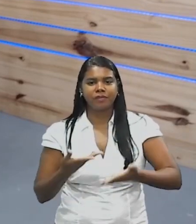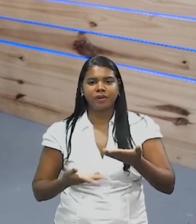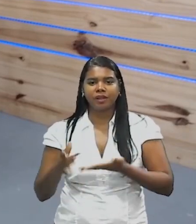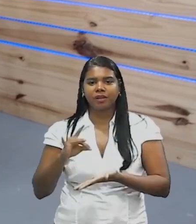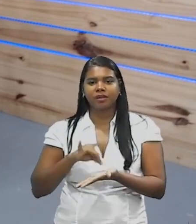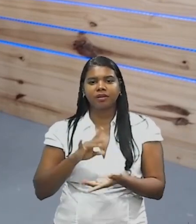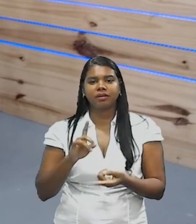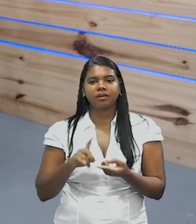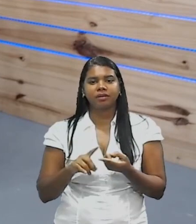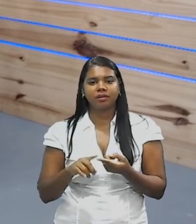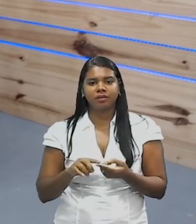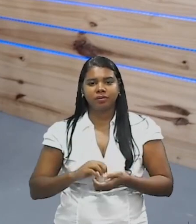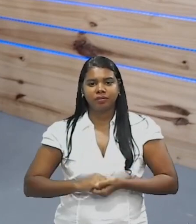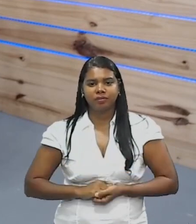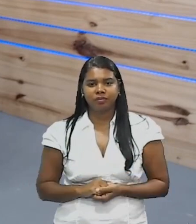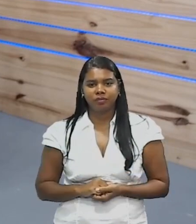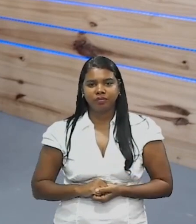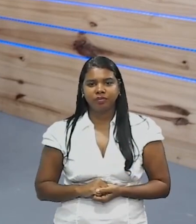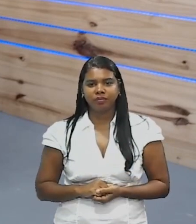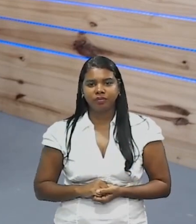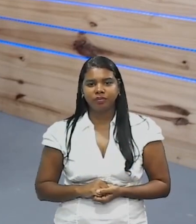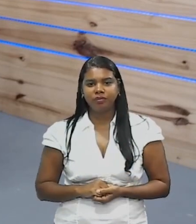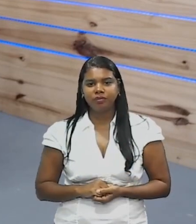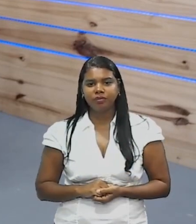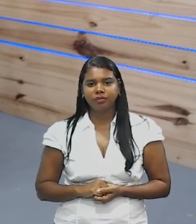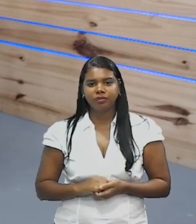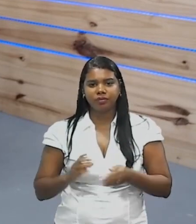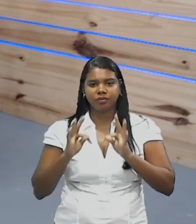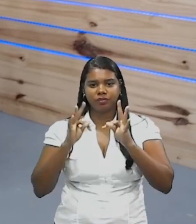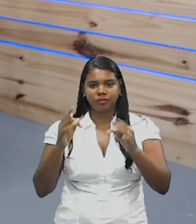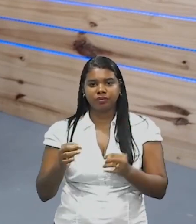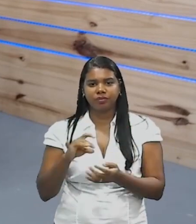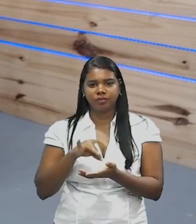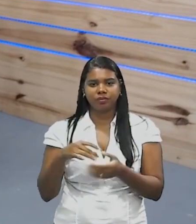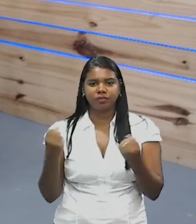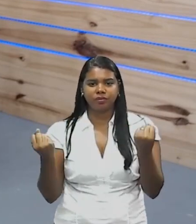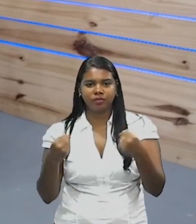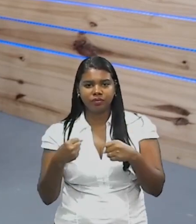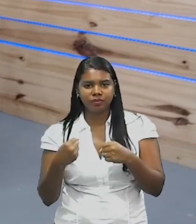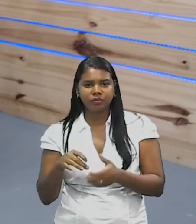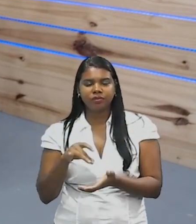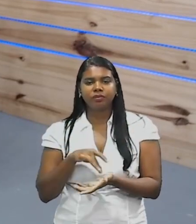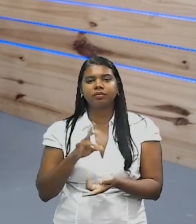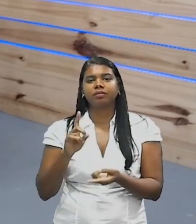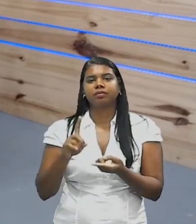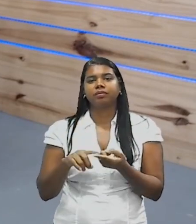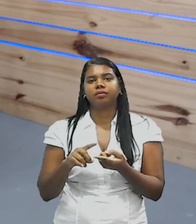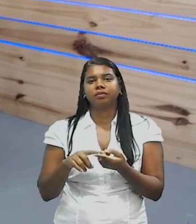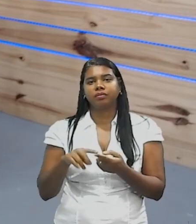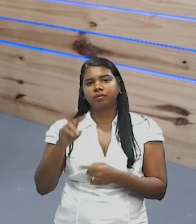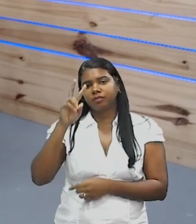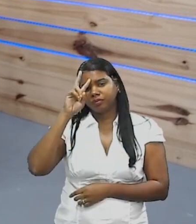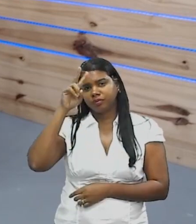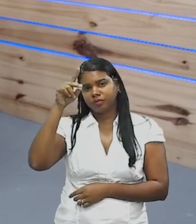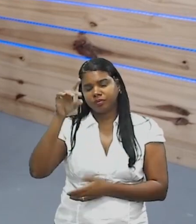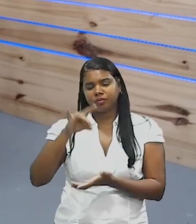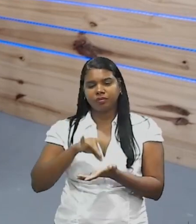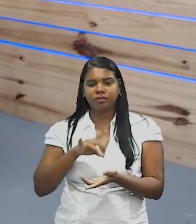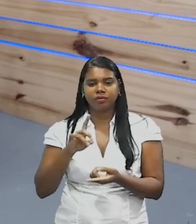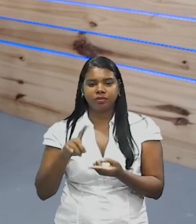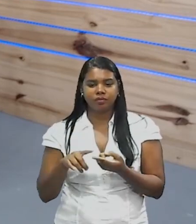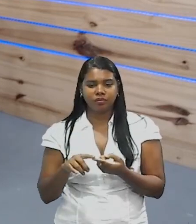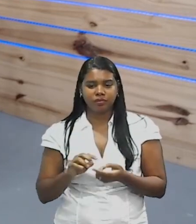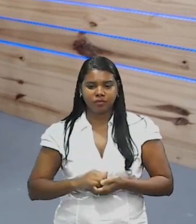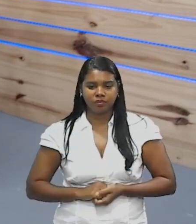que eu mencionei do endomarketing, né? Então, todos têm que estar cientes, né? Então, esse marketing tem que estar muito fortalecido, tanto dentro quanto